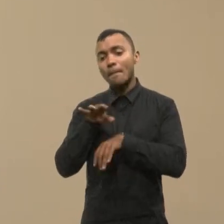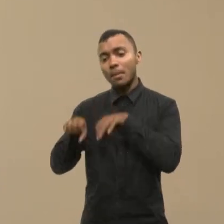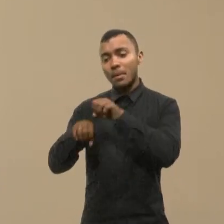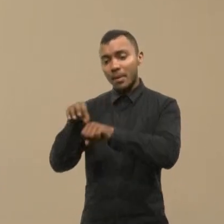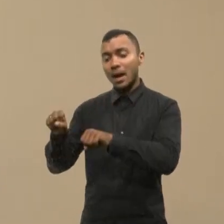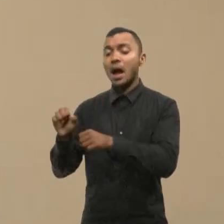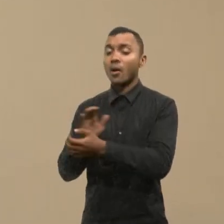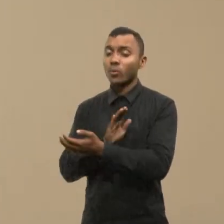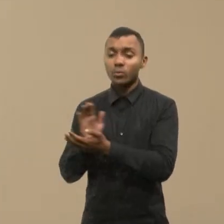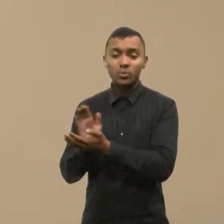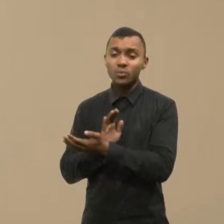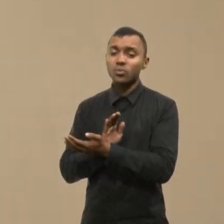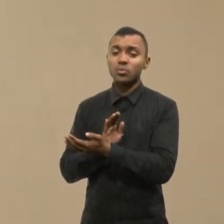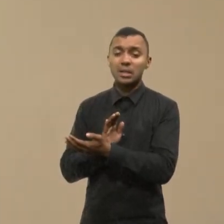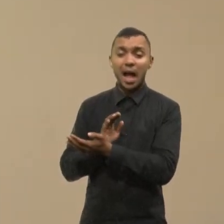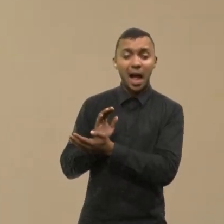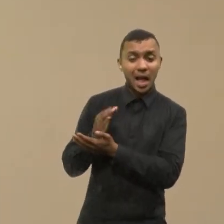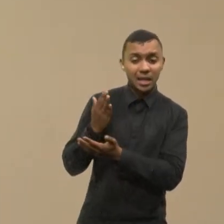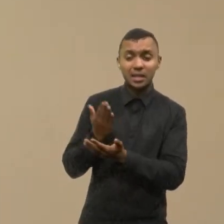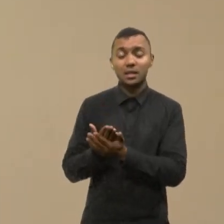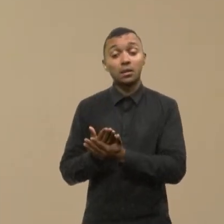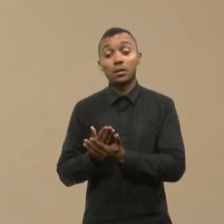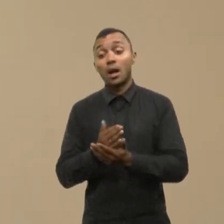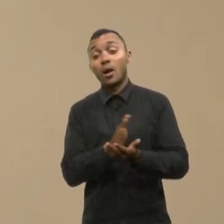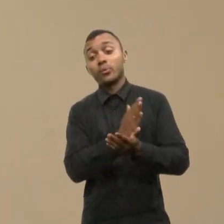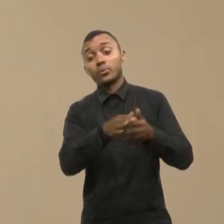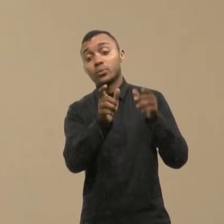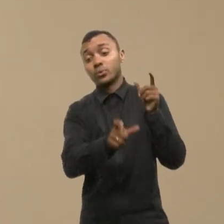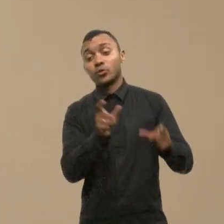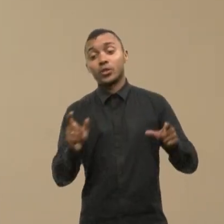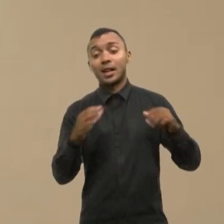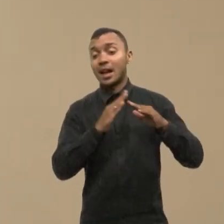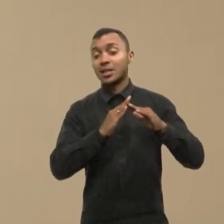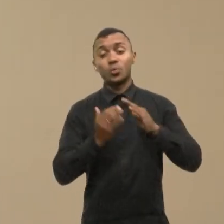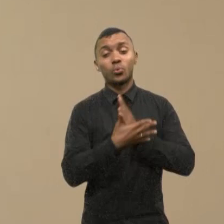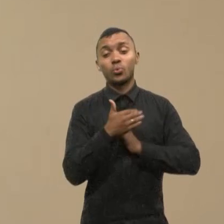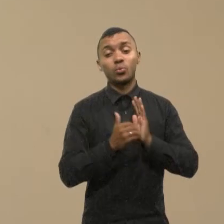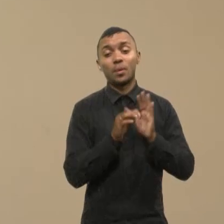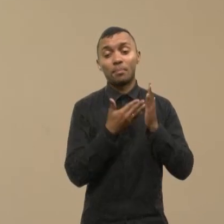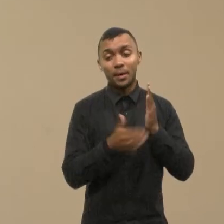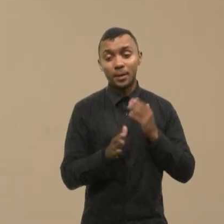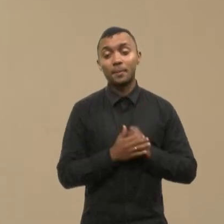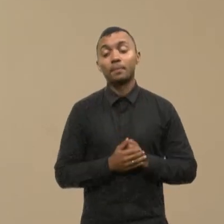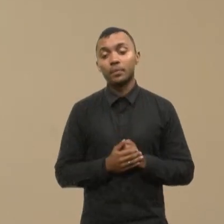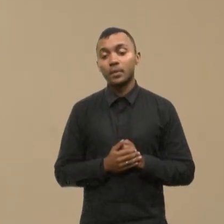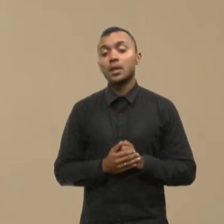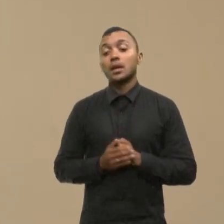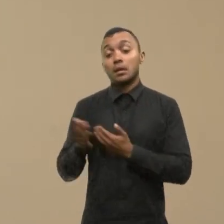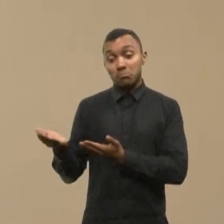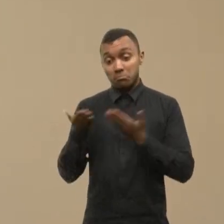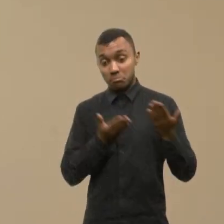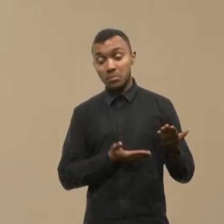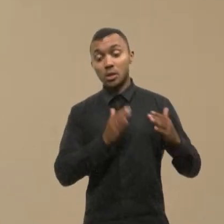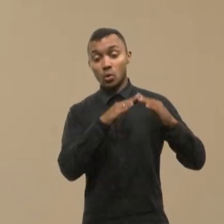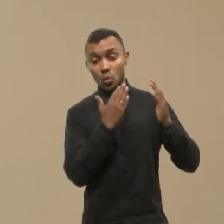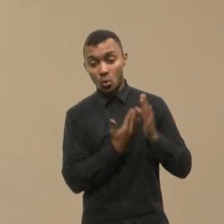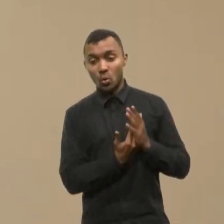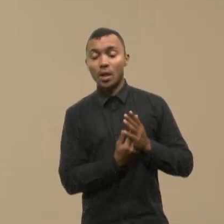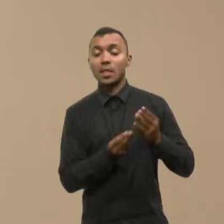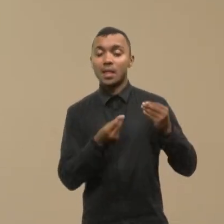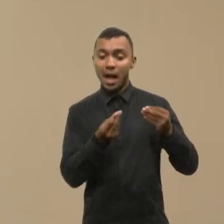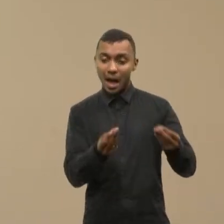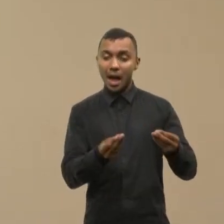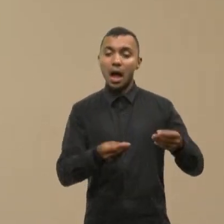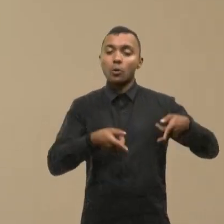tiveram perda total. Equipamos uma escola com colchões, lençóis e